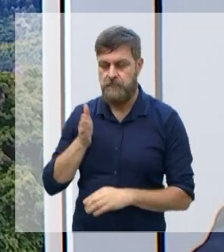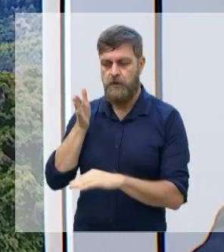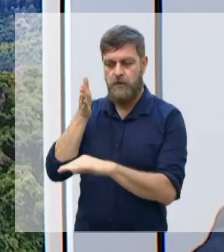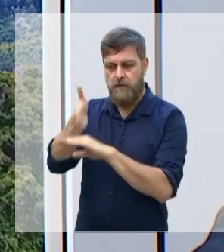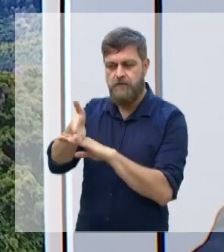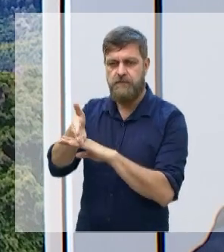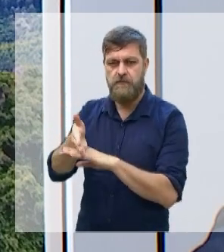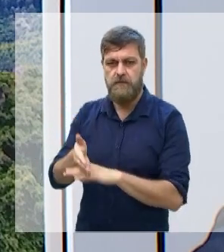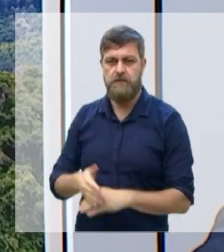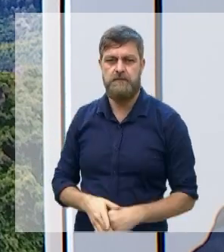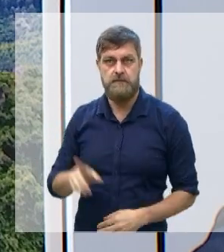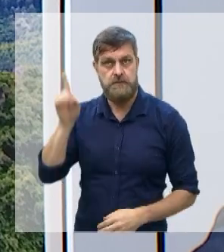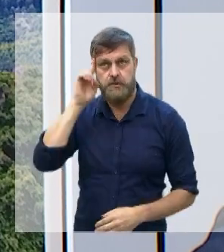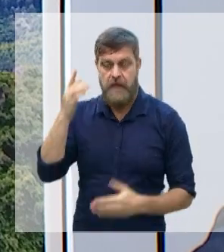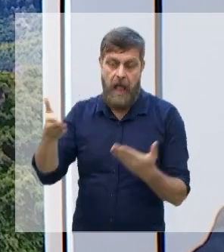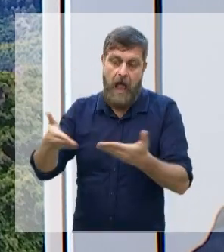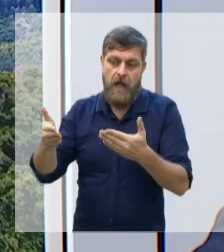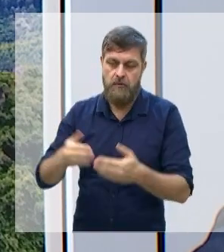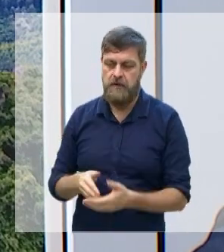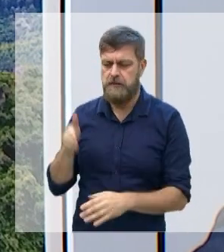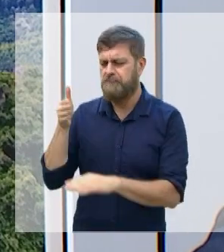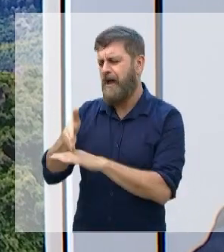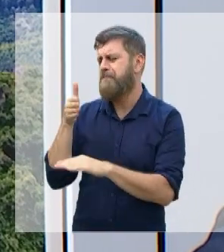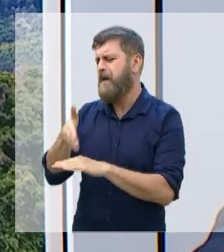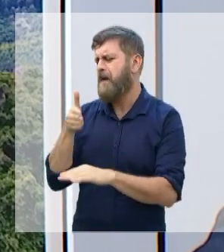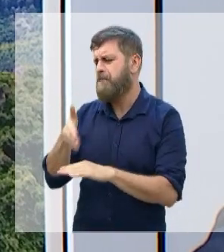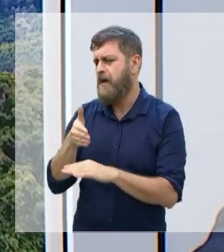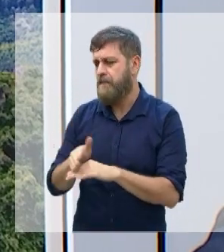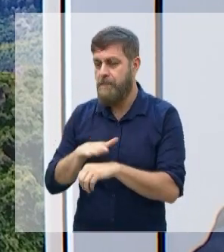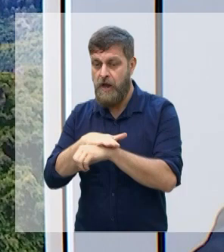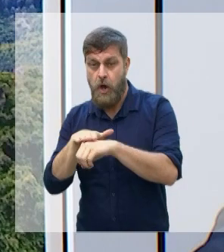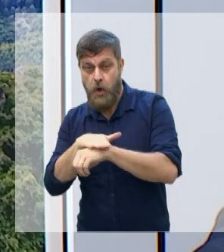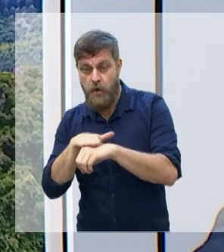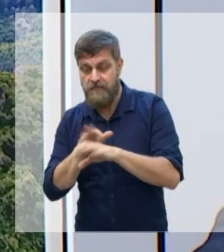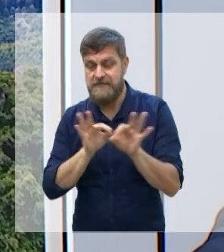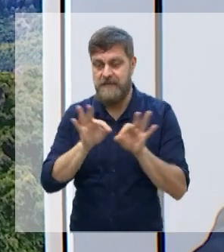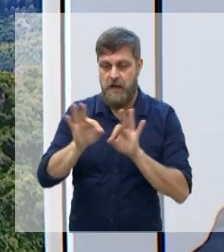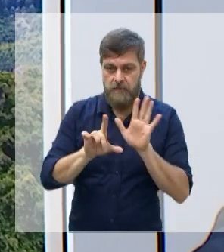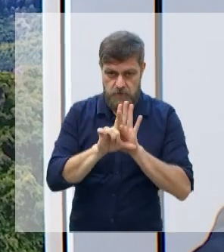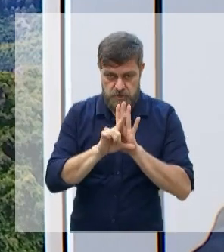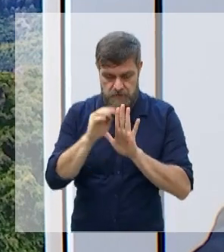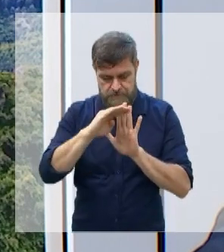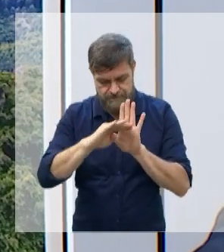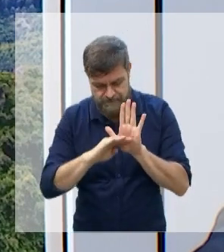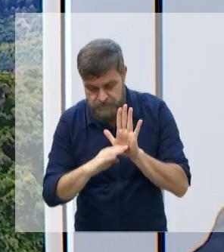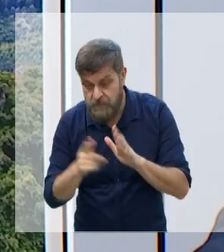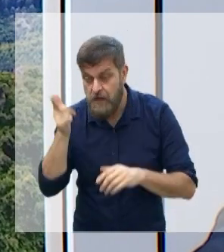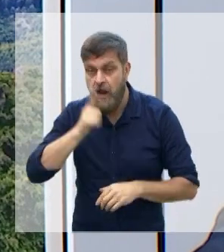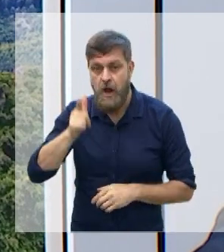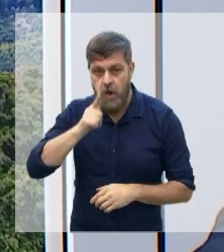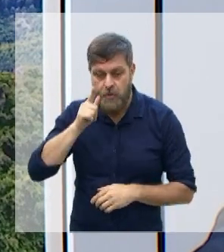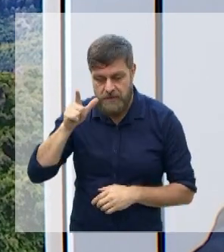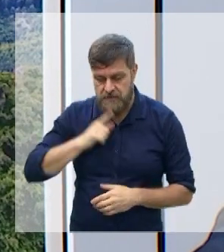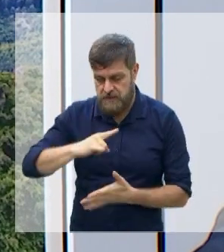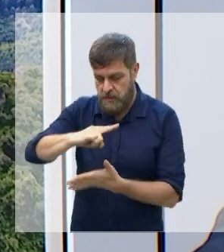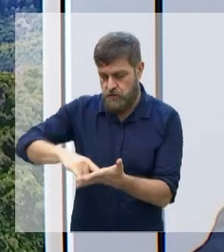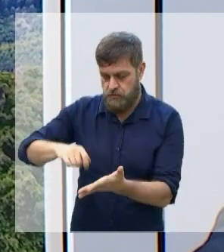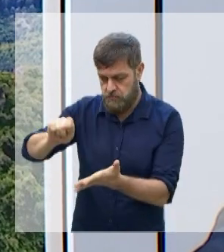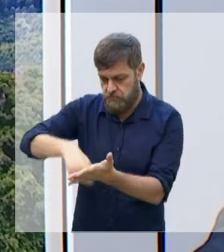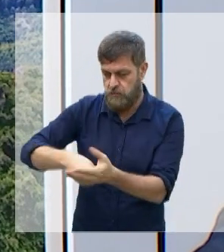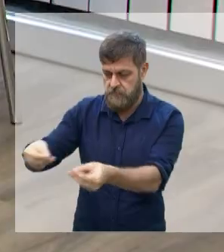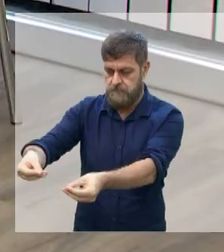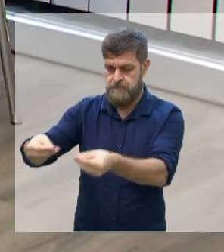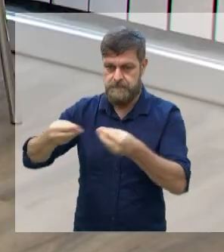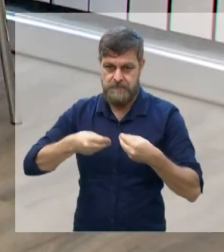inclusive nesses dias tem já muitas vezes lá para discutir tecnicamente o projeto e obter essas autorizações formais são